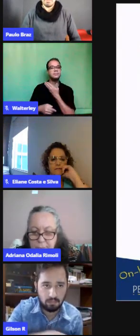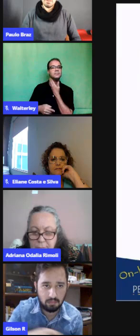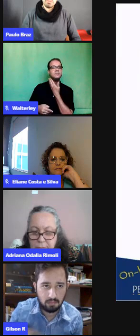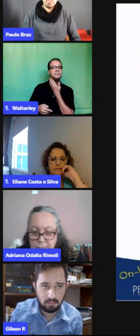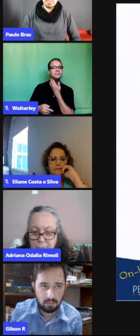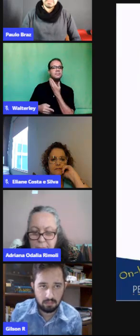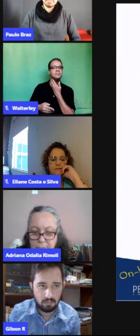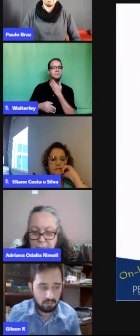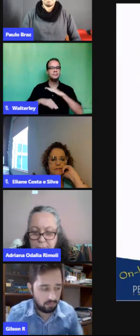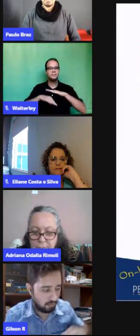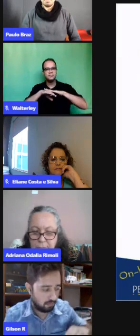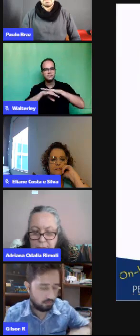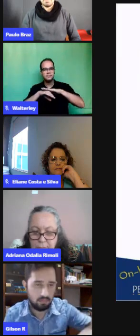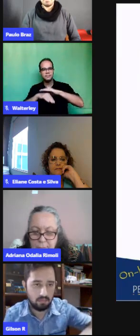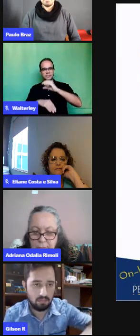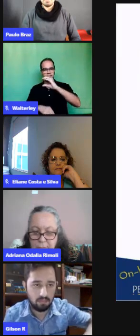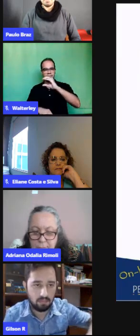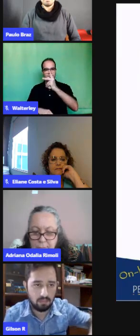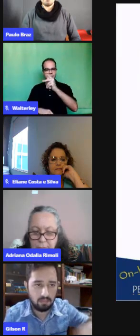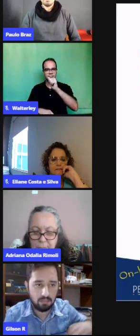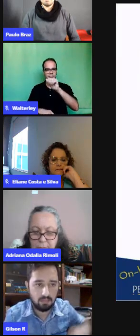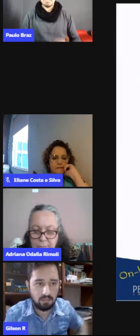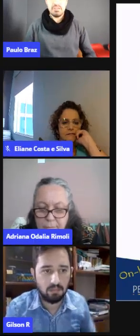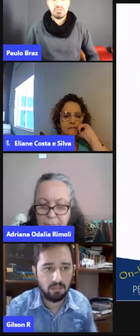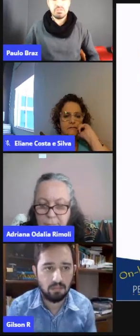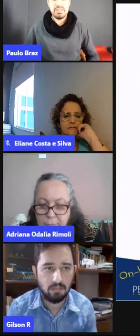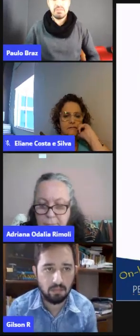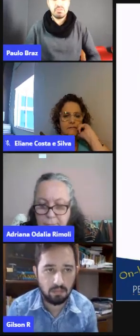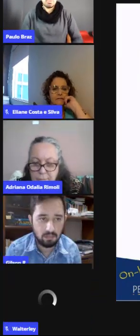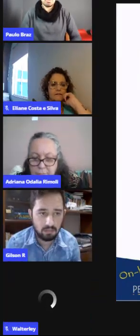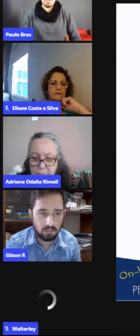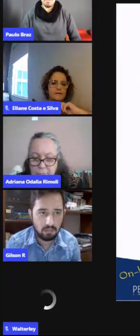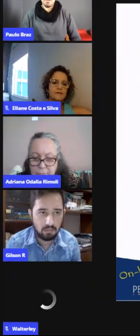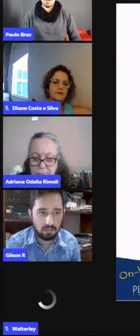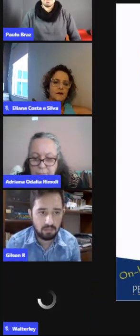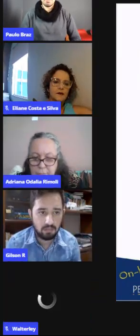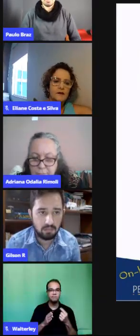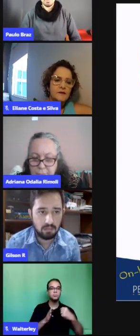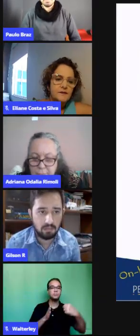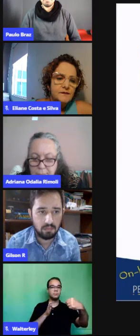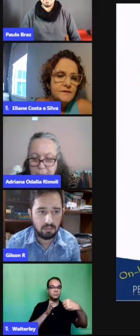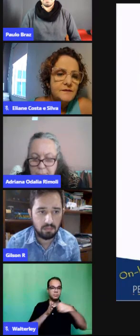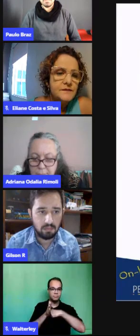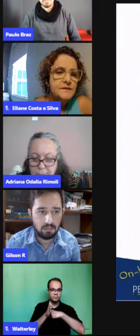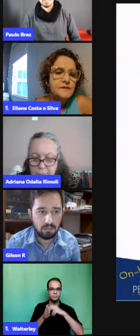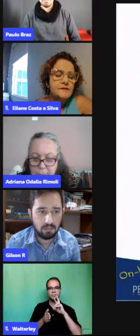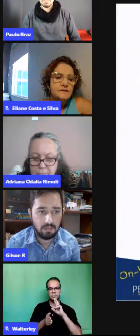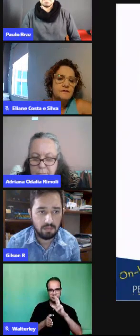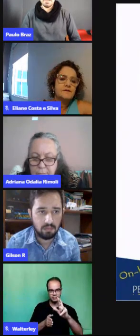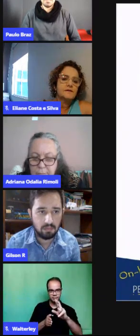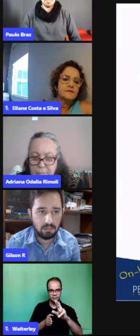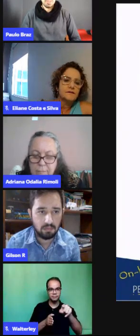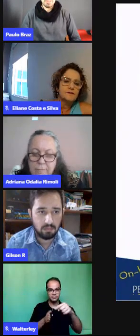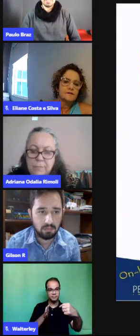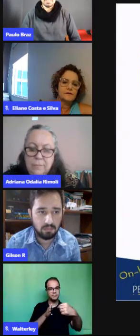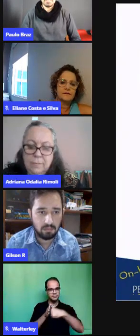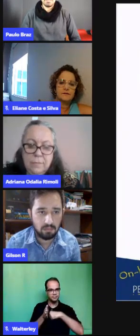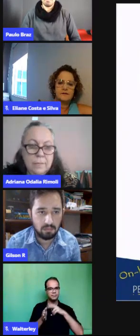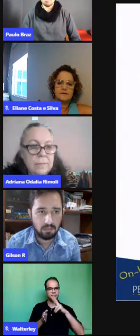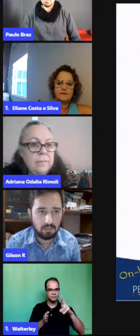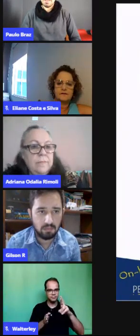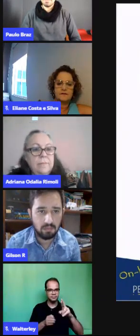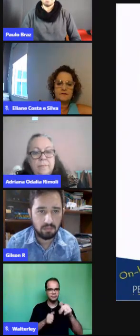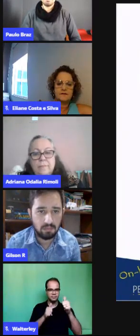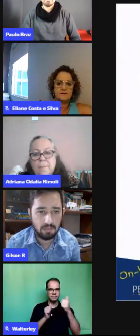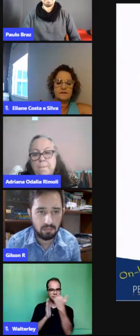possam tirar dúvidas, e assim nós conseguirmos construir melhor o nosso conhecimento a respeito de bem-estar e zoonoses. Então,